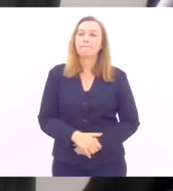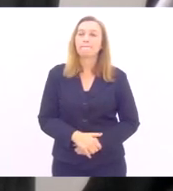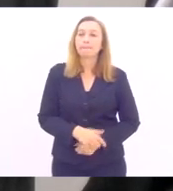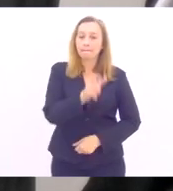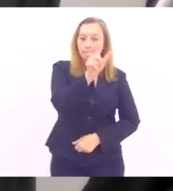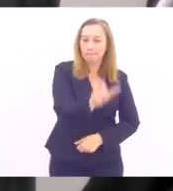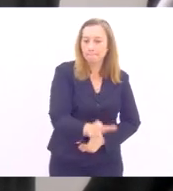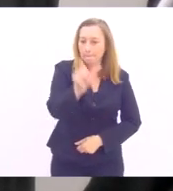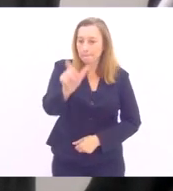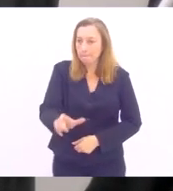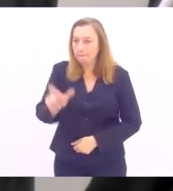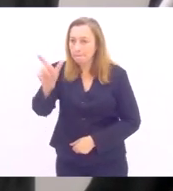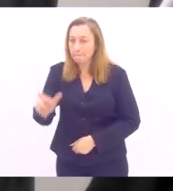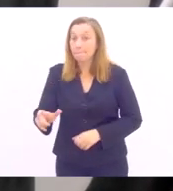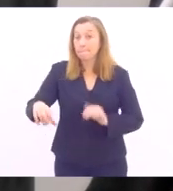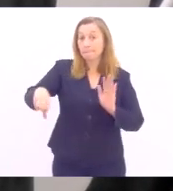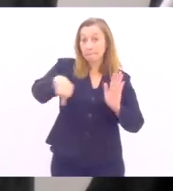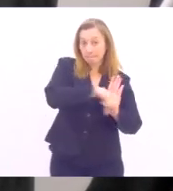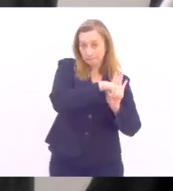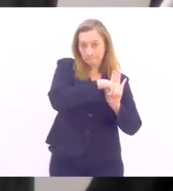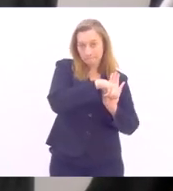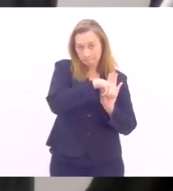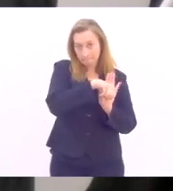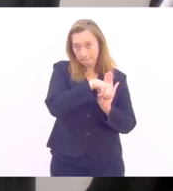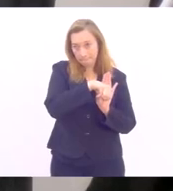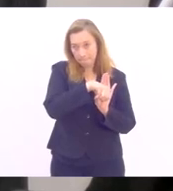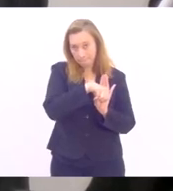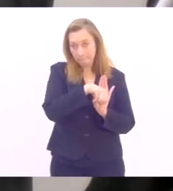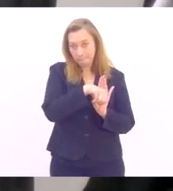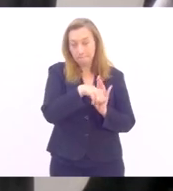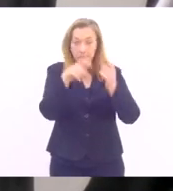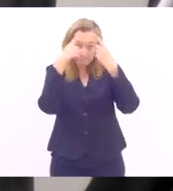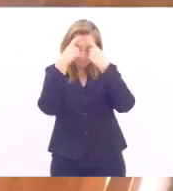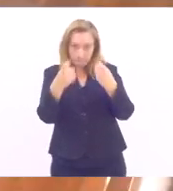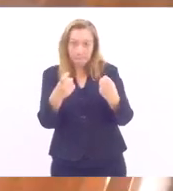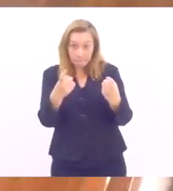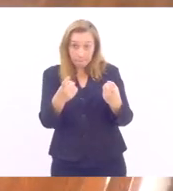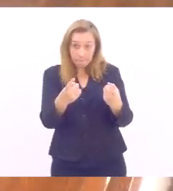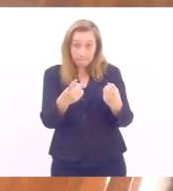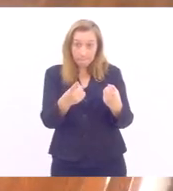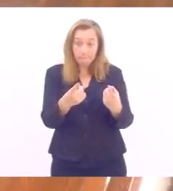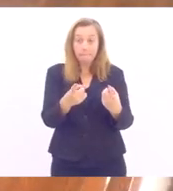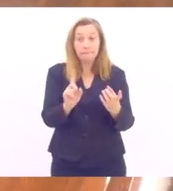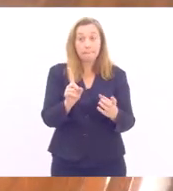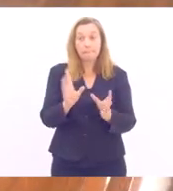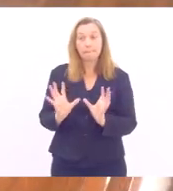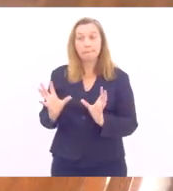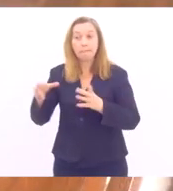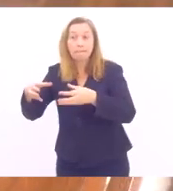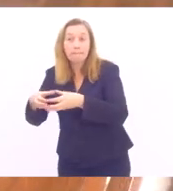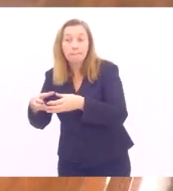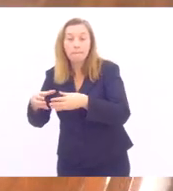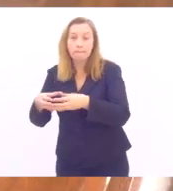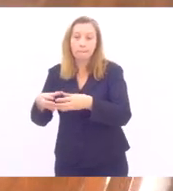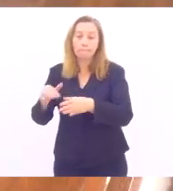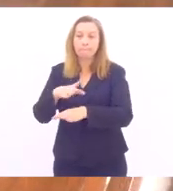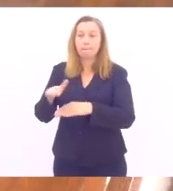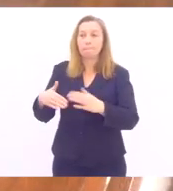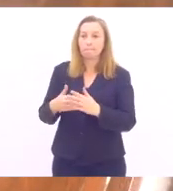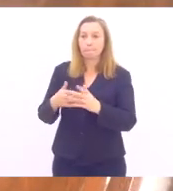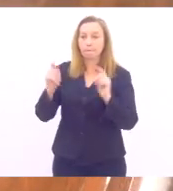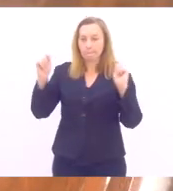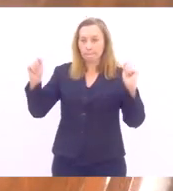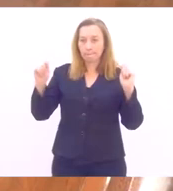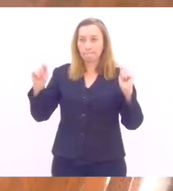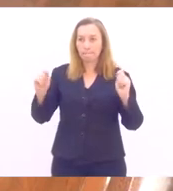que cometem os atos ilegais, a violência, e não sobre o conjunto da torcida. Ou seja, a gente mira